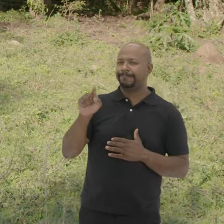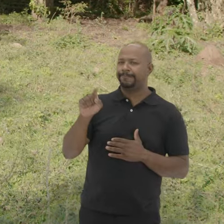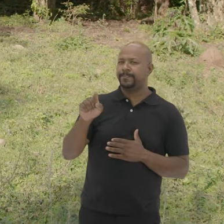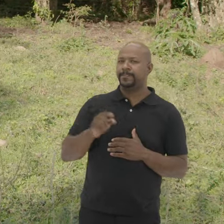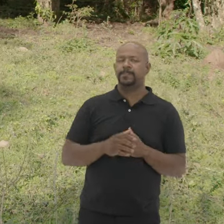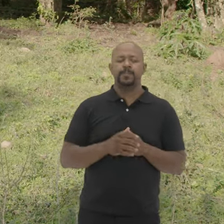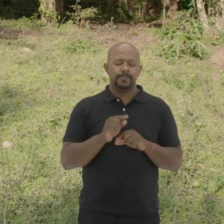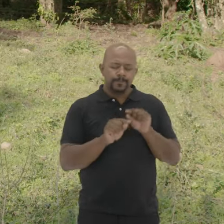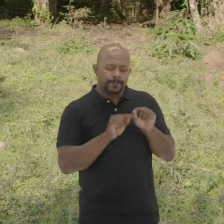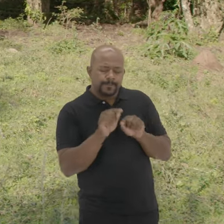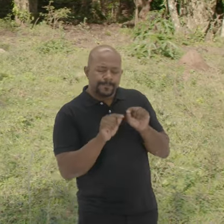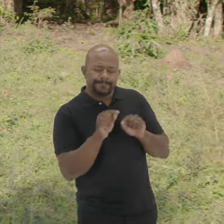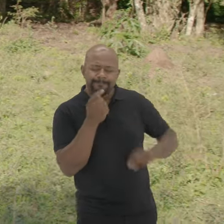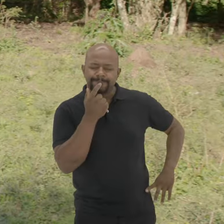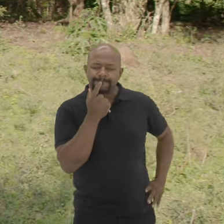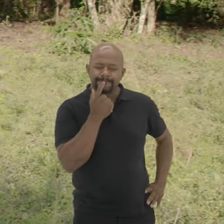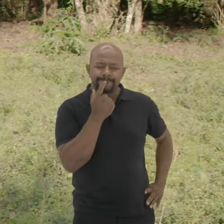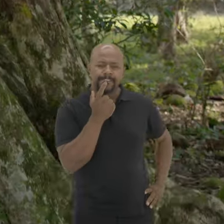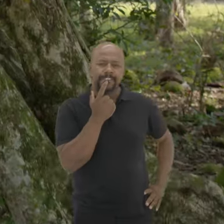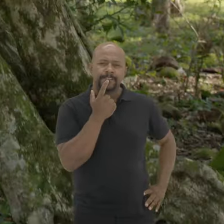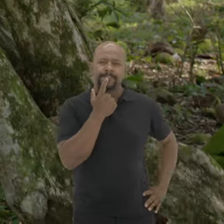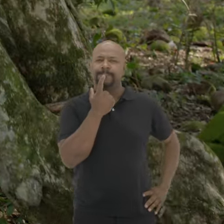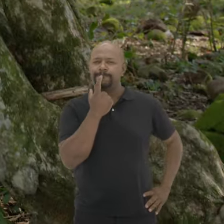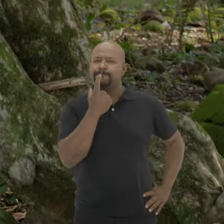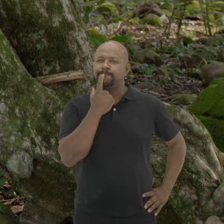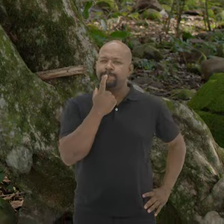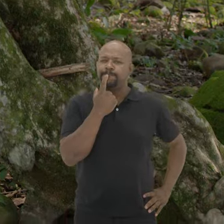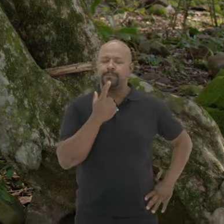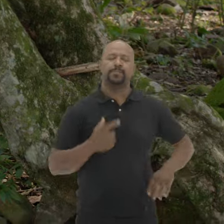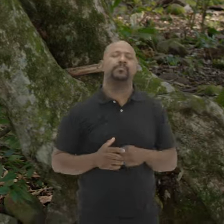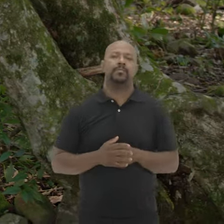tem que estar por aqui sim Daniel pegar algo no chão